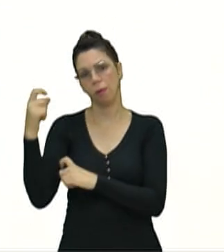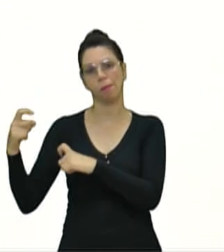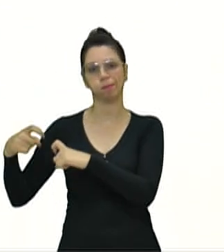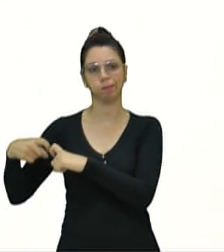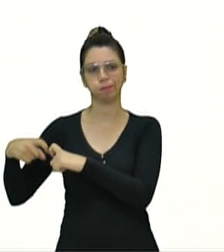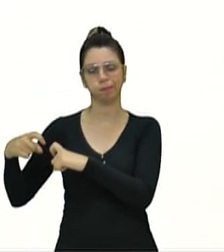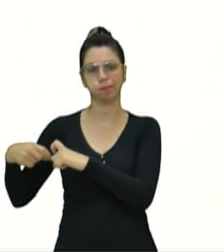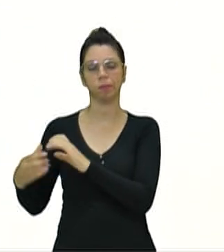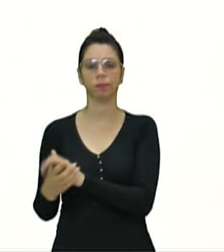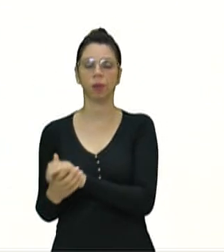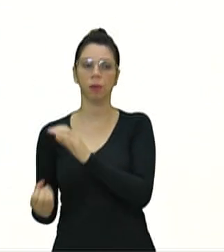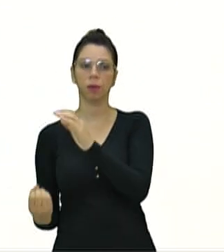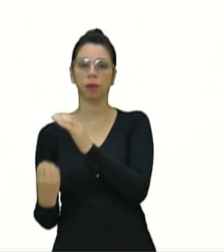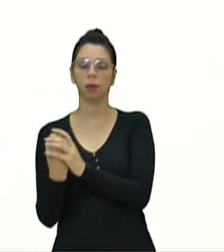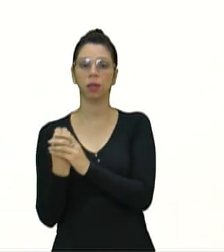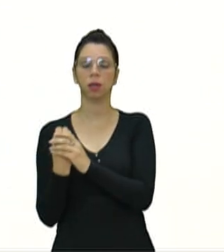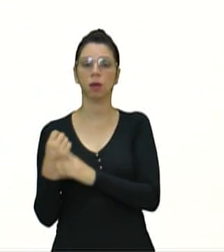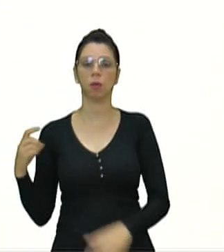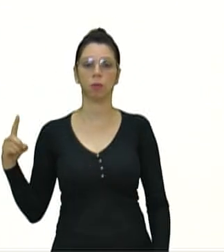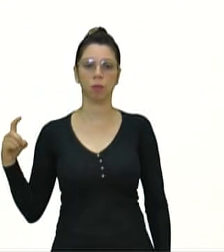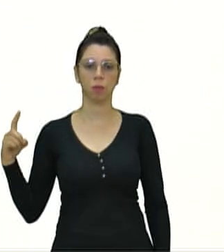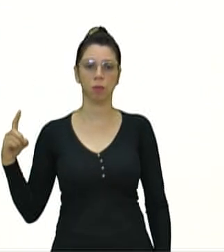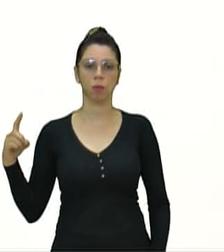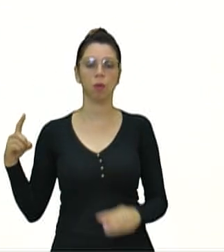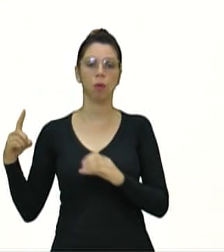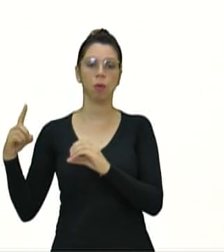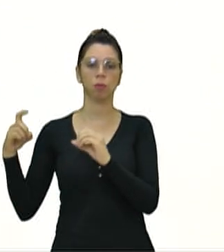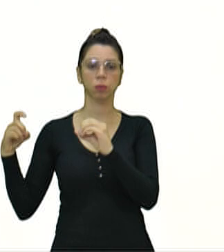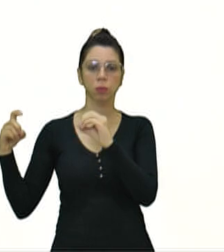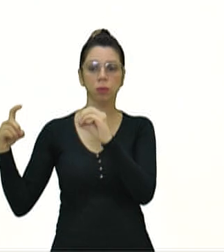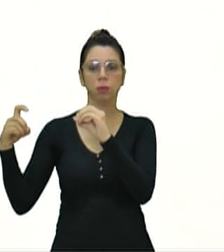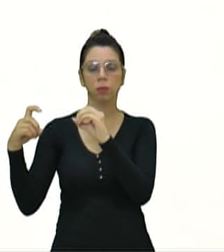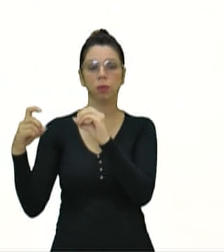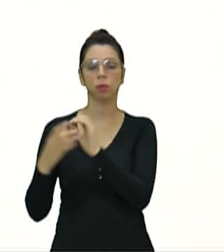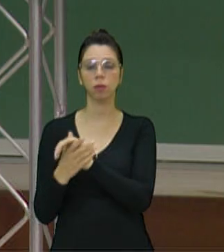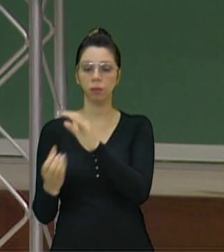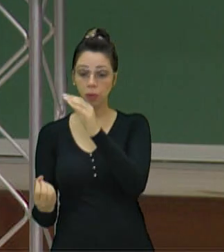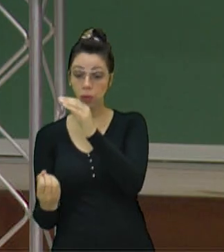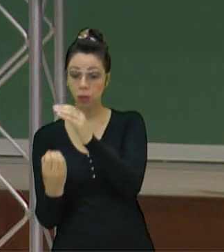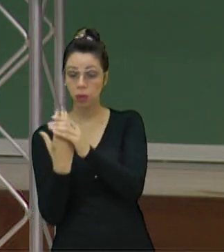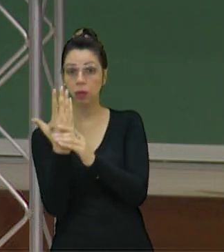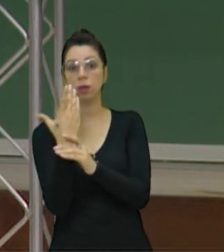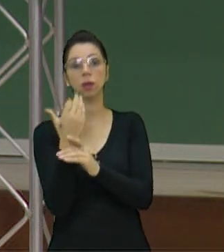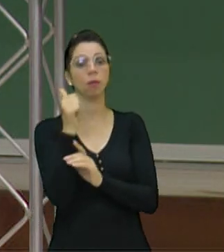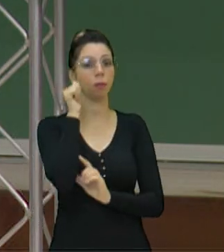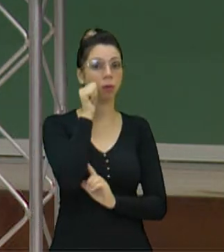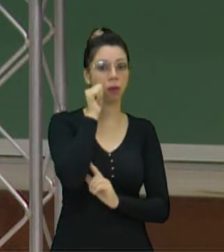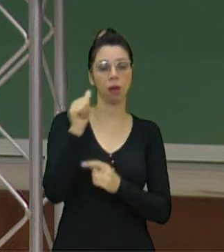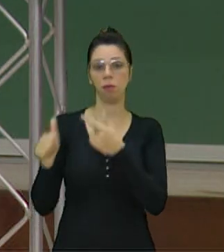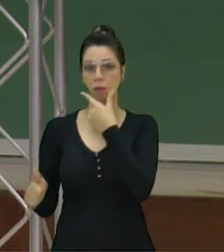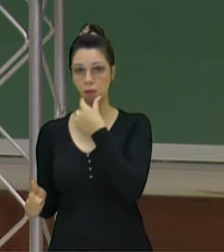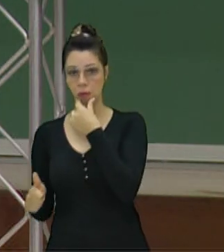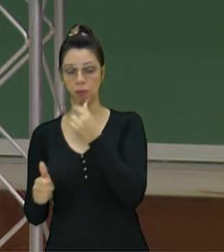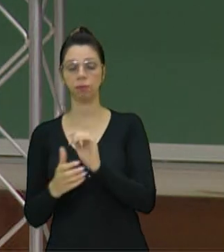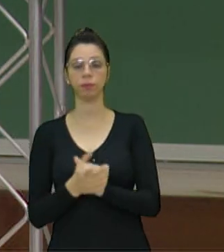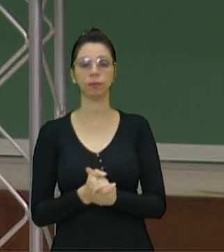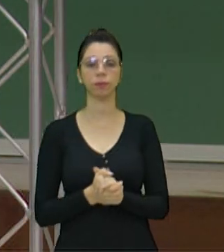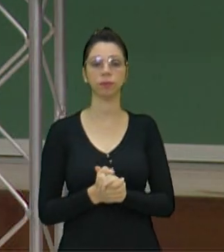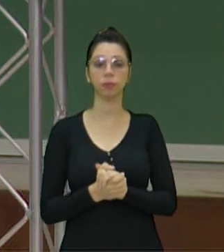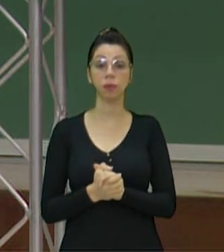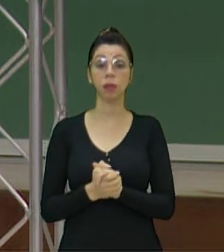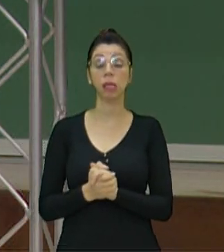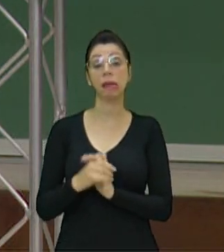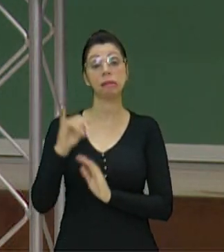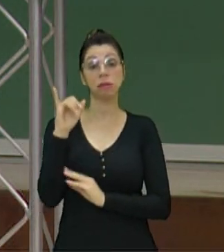zigoto vai dar origem às formas femininas, tanto a operária quanto a rainha. Caso esse